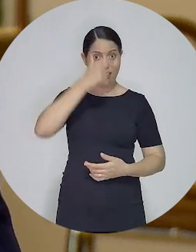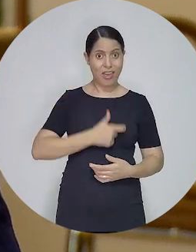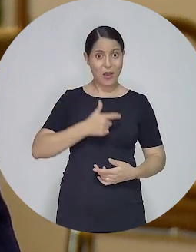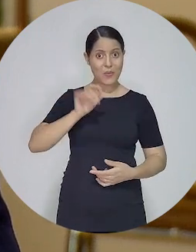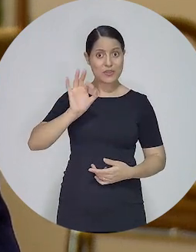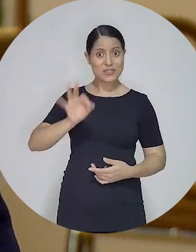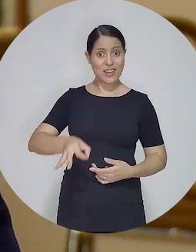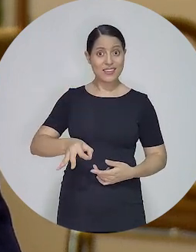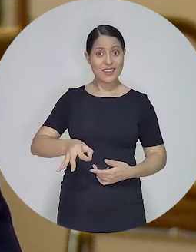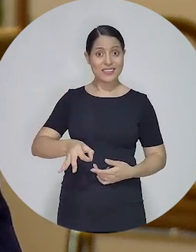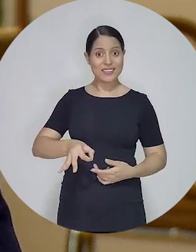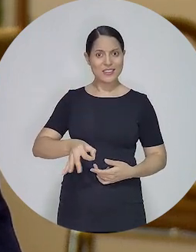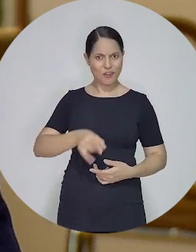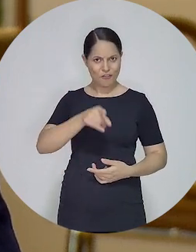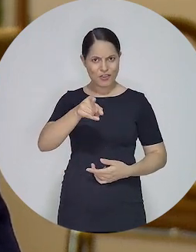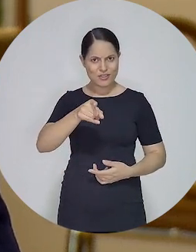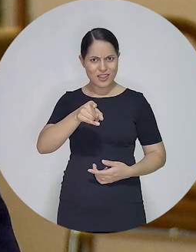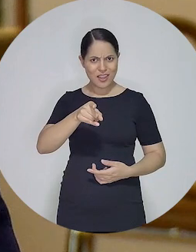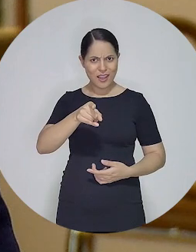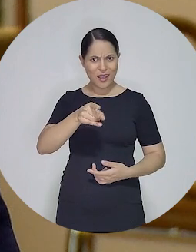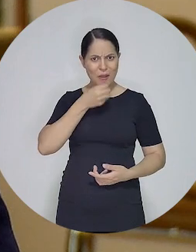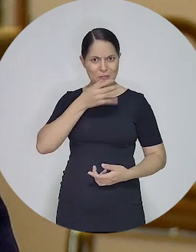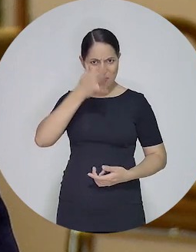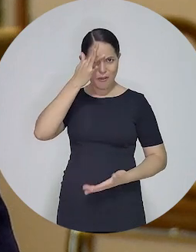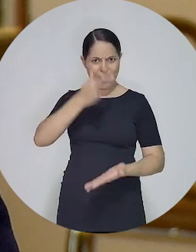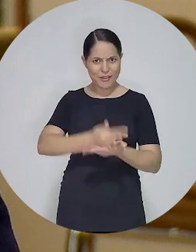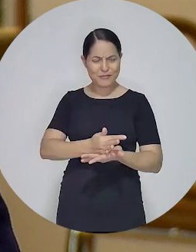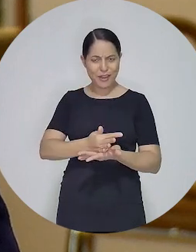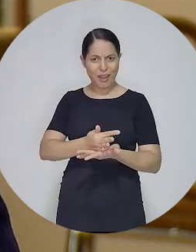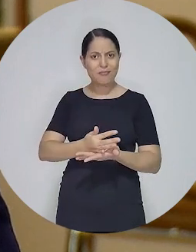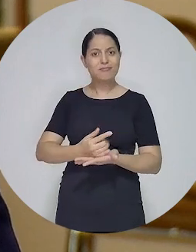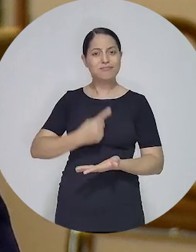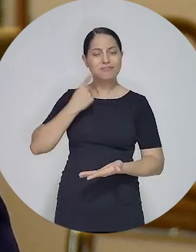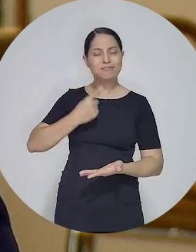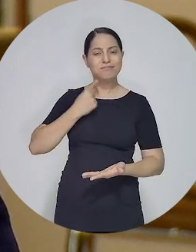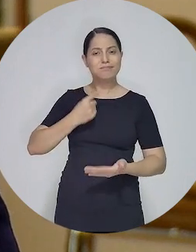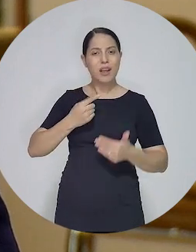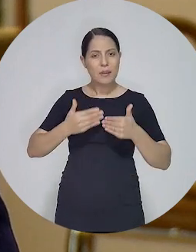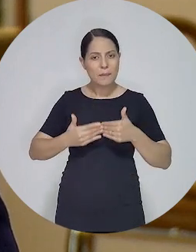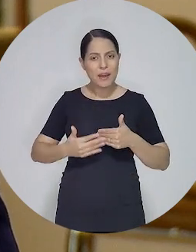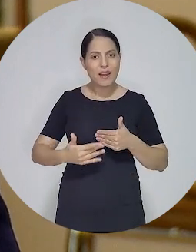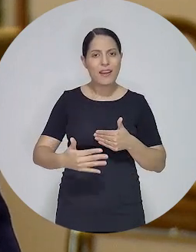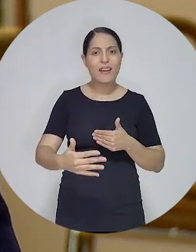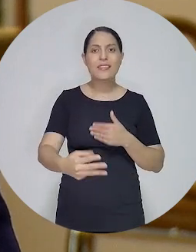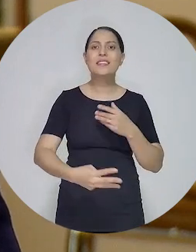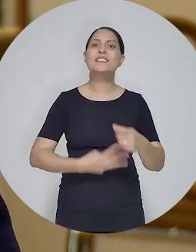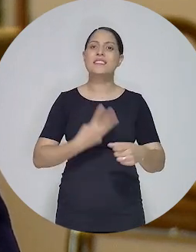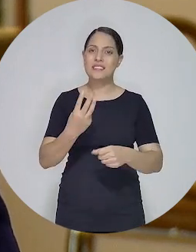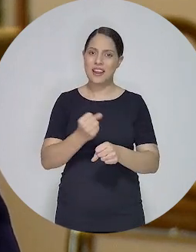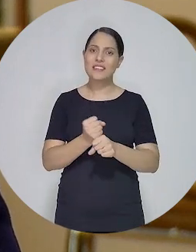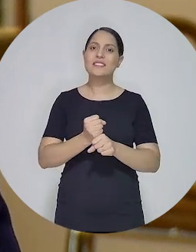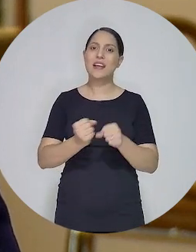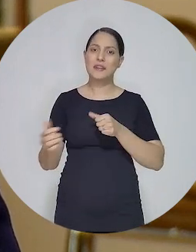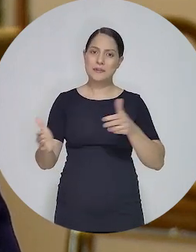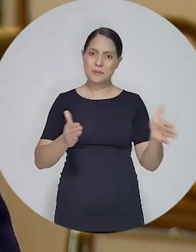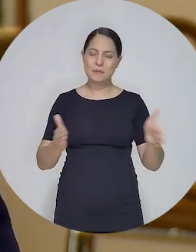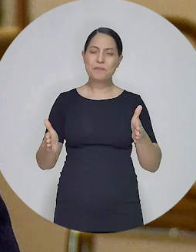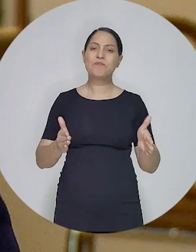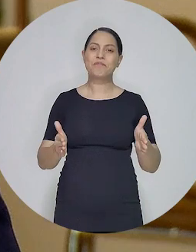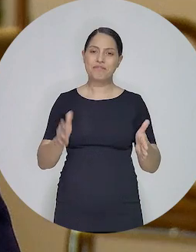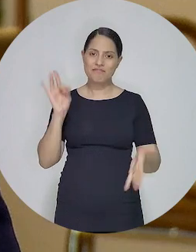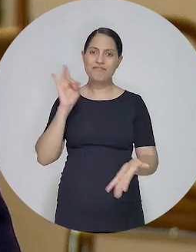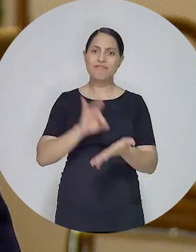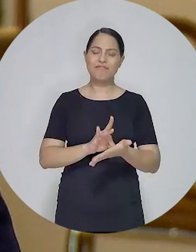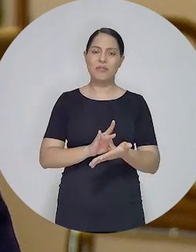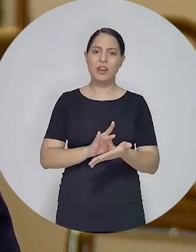eu tenho certeza que essa percepção de boa-fé a advocacia terá ao longo desse triênio. Então